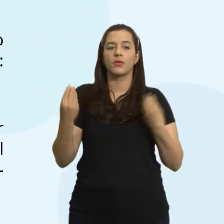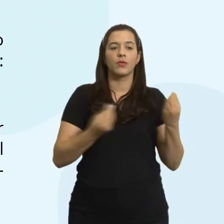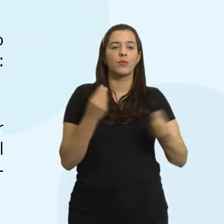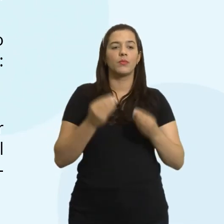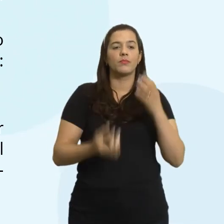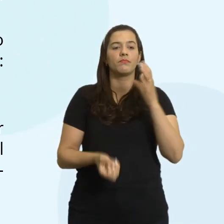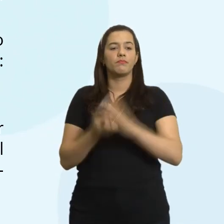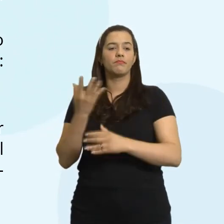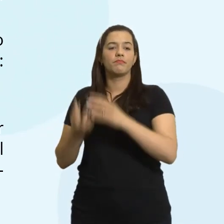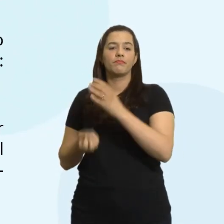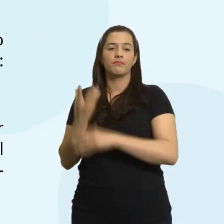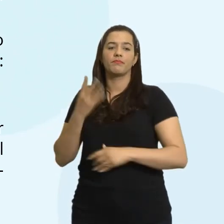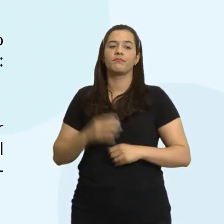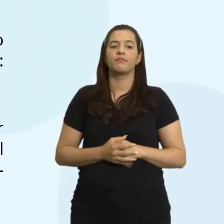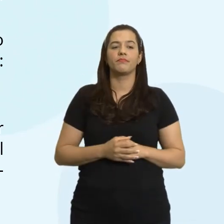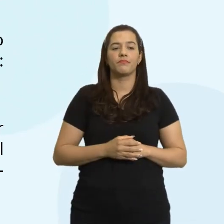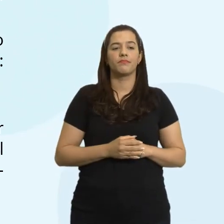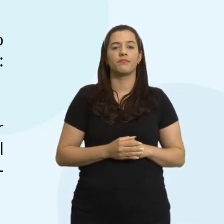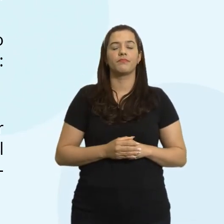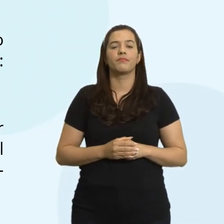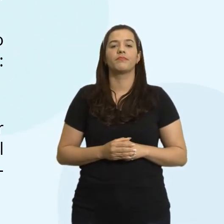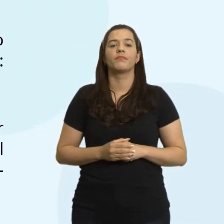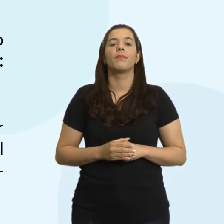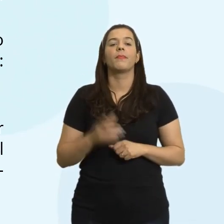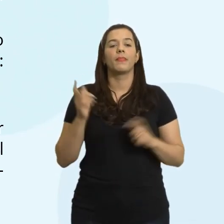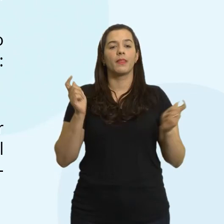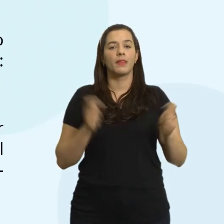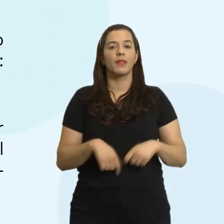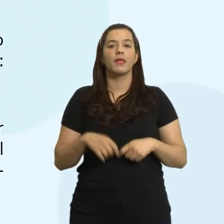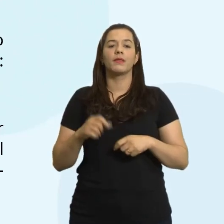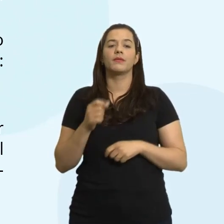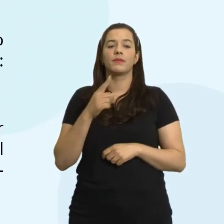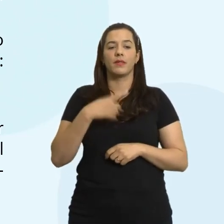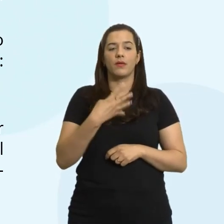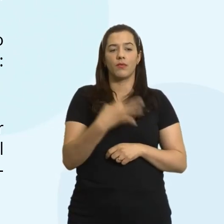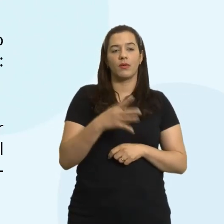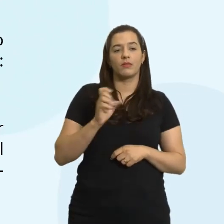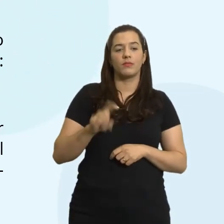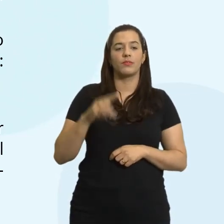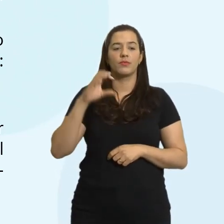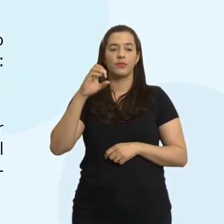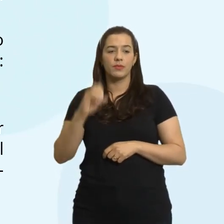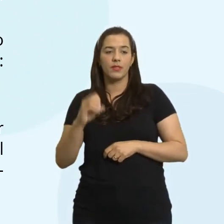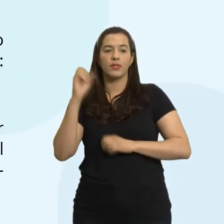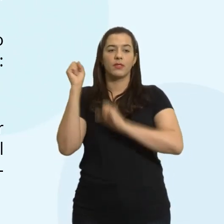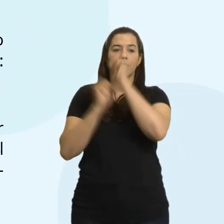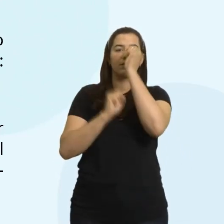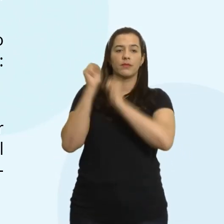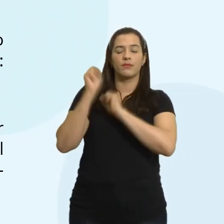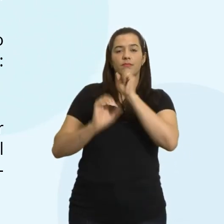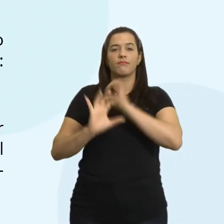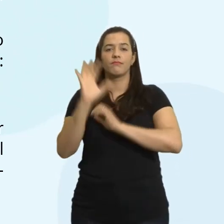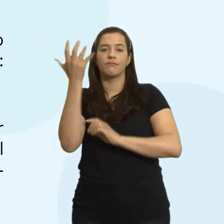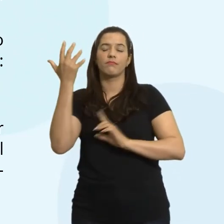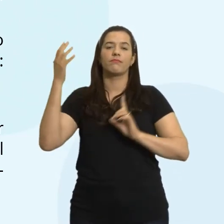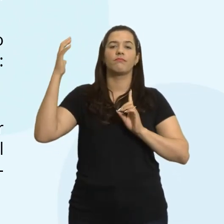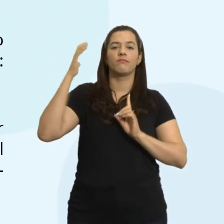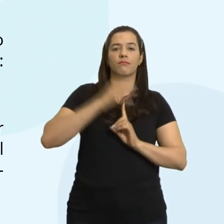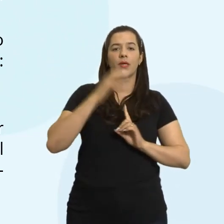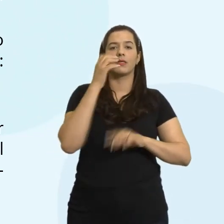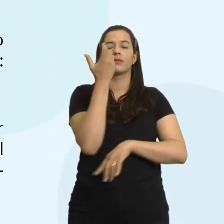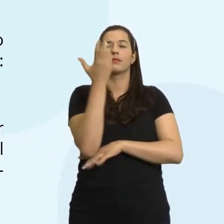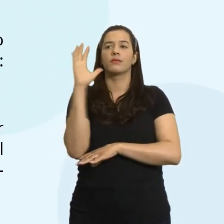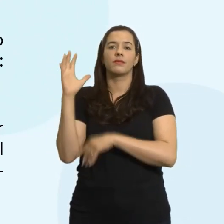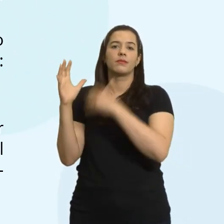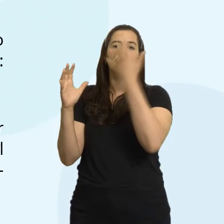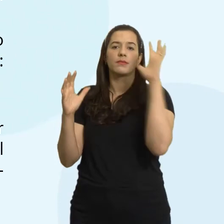E também a gente pode discutir sobre a indústria 4.0, consequências e impactos